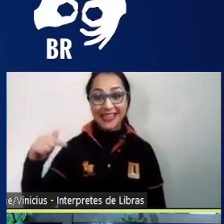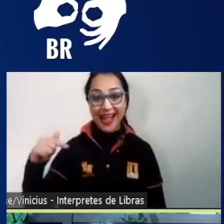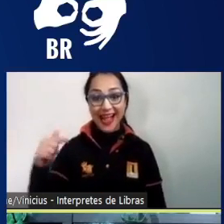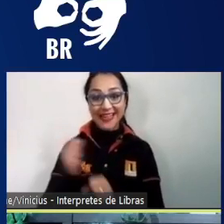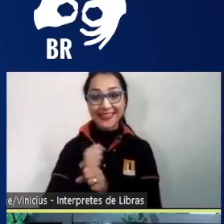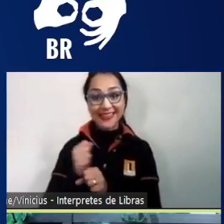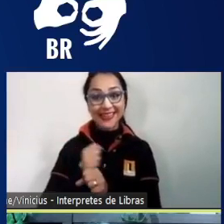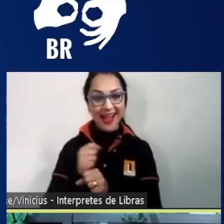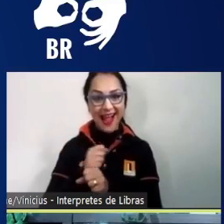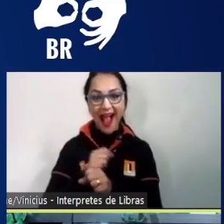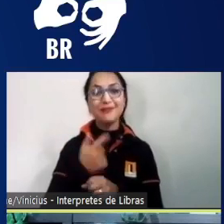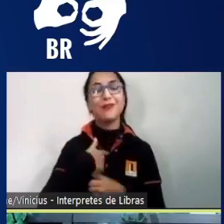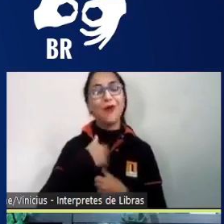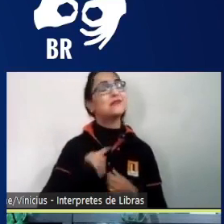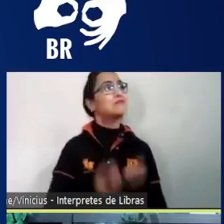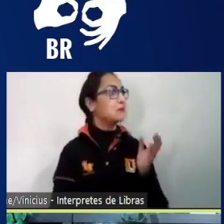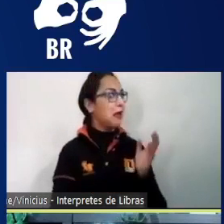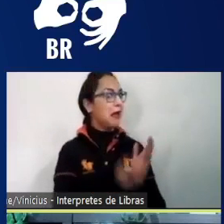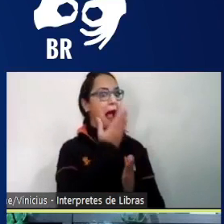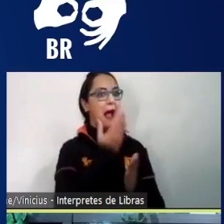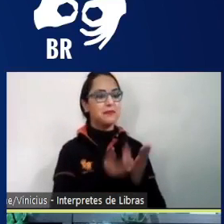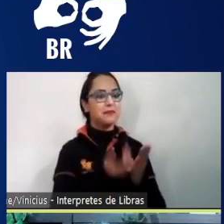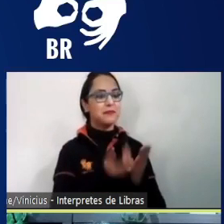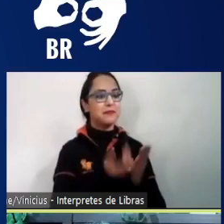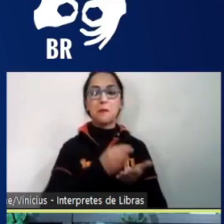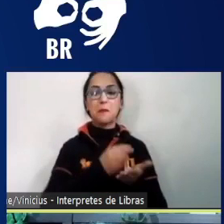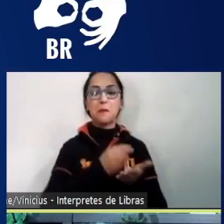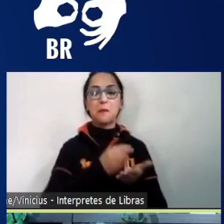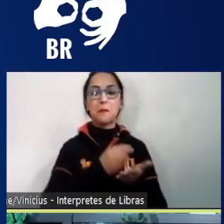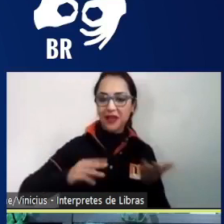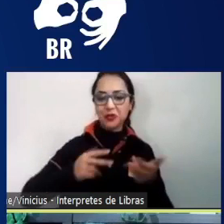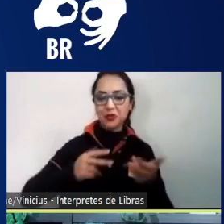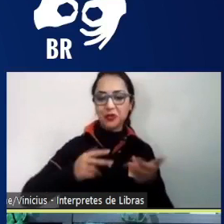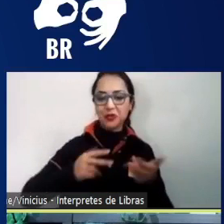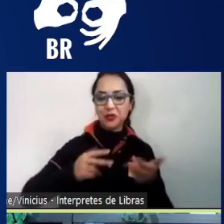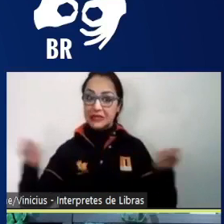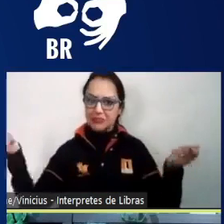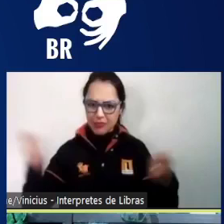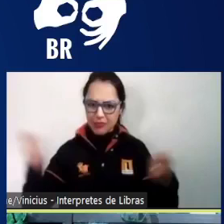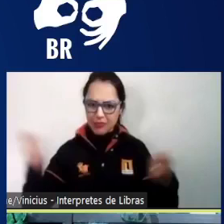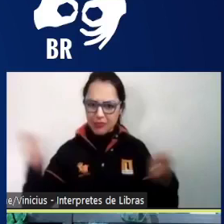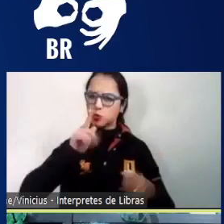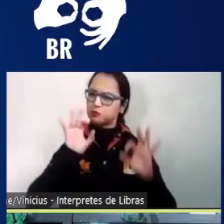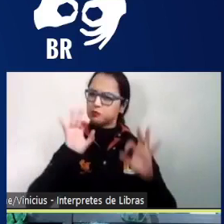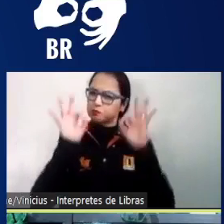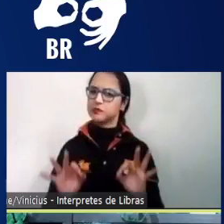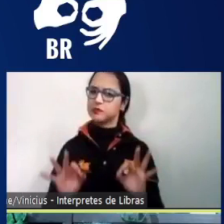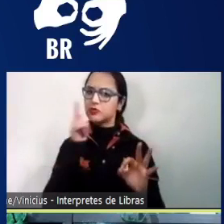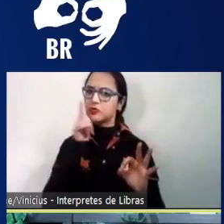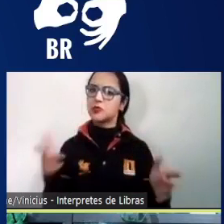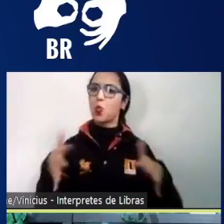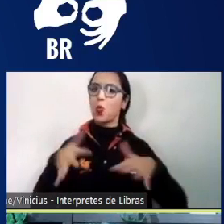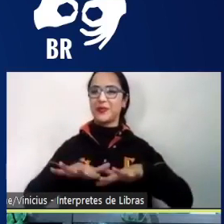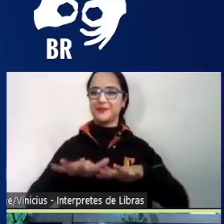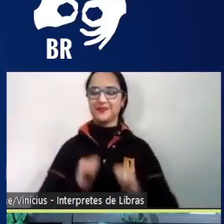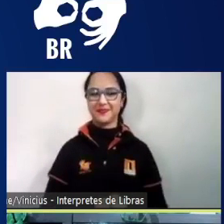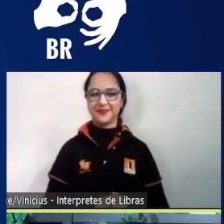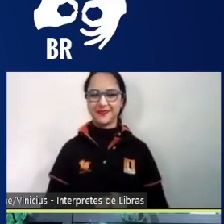manual, nenhum guia orientativo, e durante esses 17 anos fomos